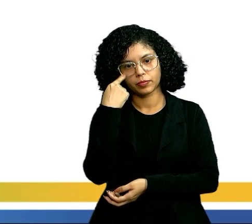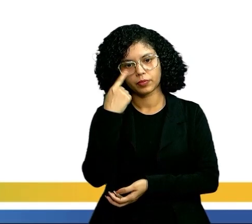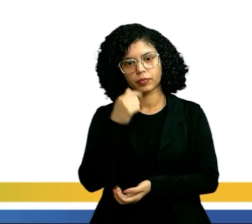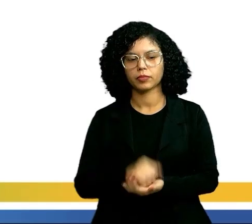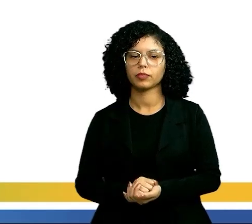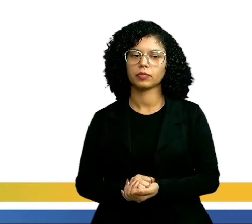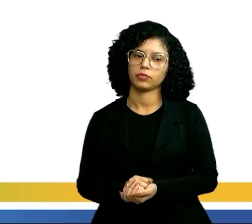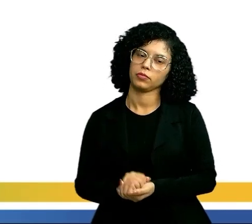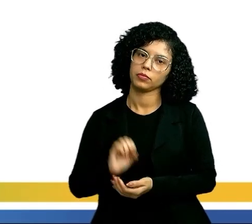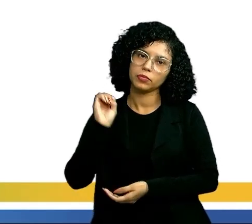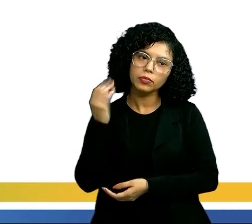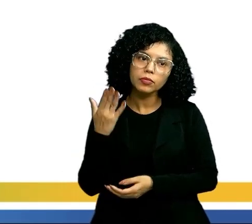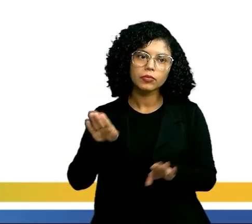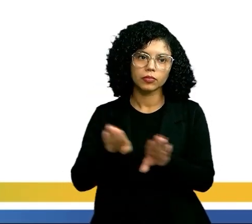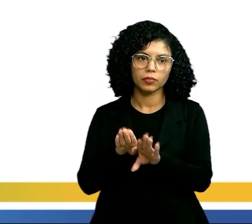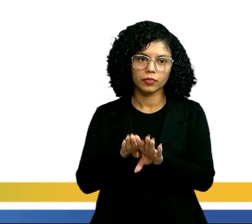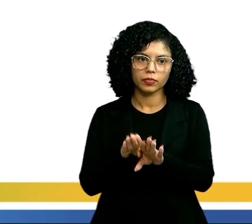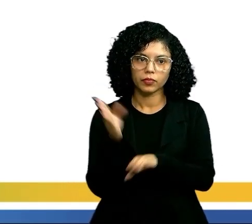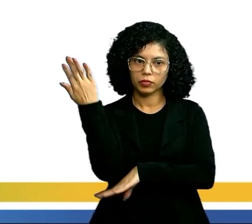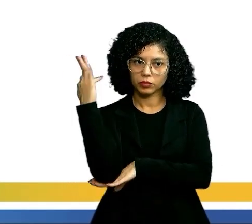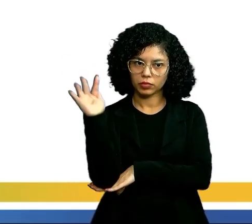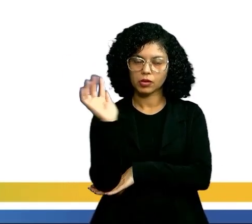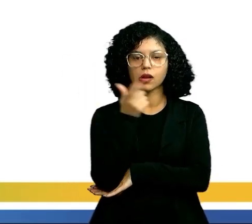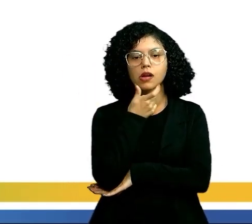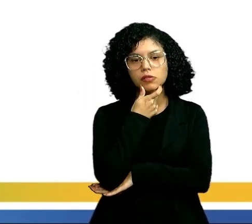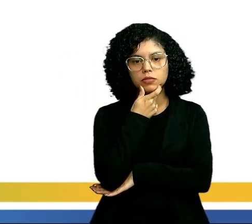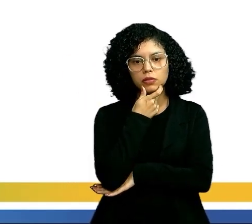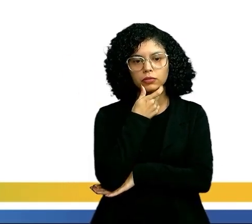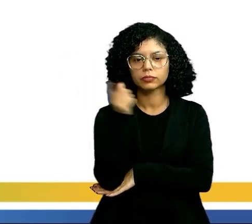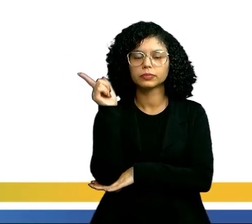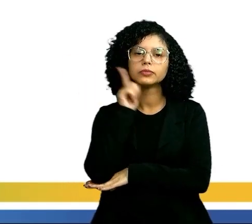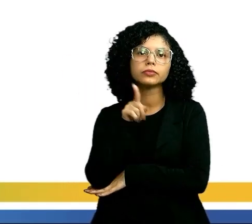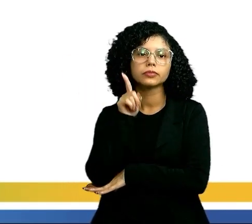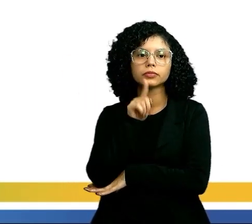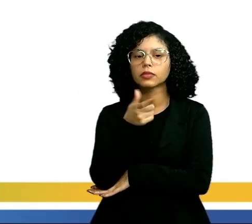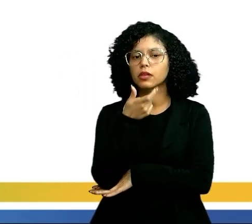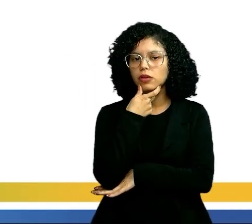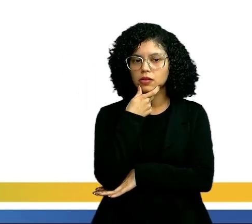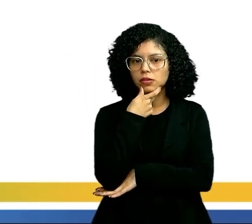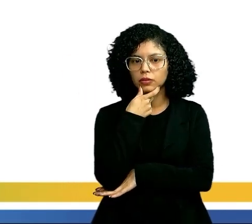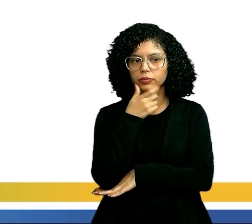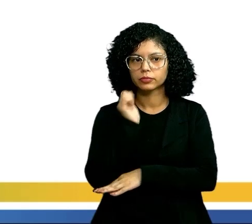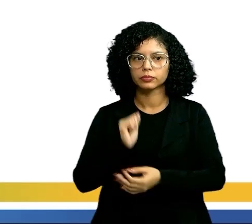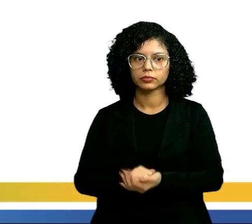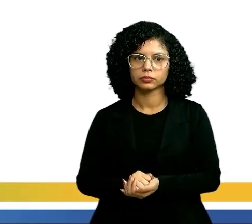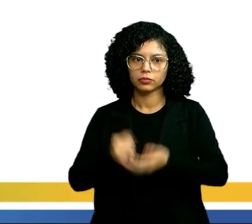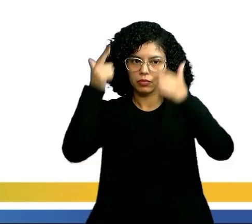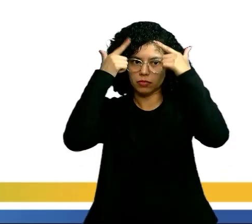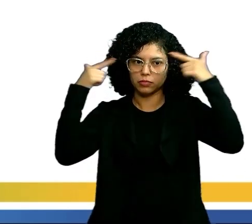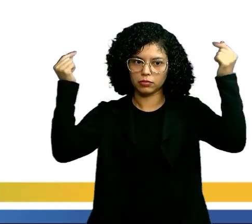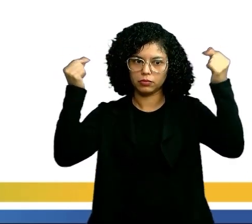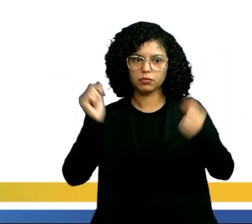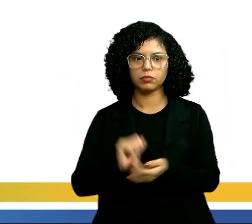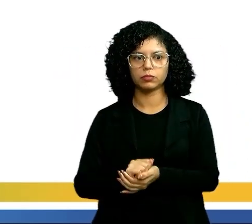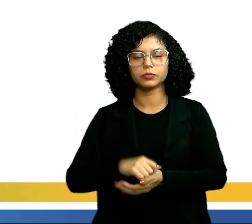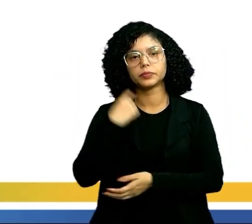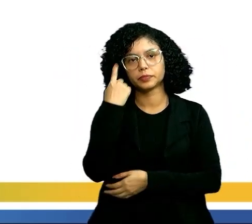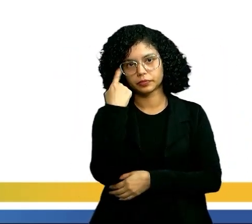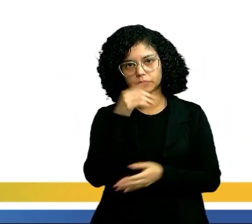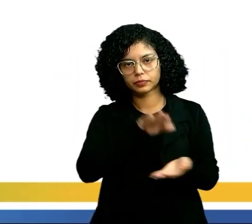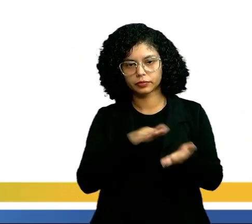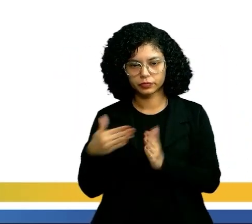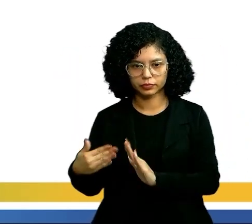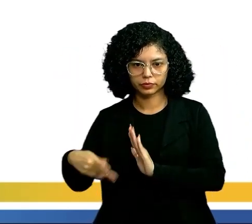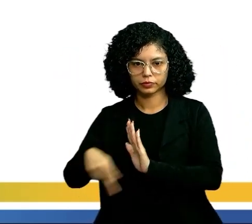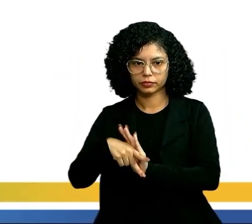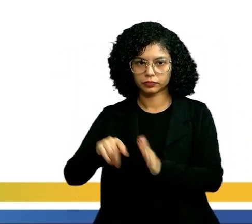No caso, no Canadá fala-se francês e inglês, e nos Estados Unidos se fala inglês. No México se fala espanhol. Por isso que ele faz parte